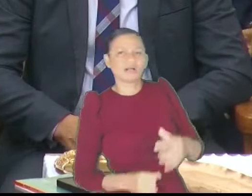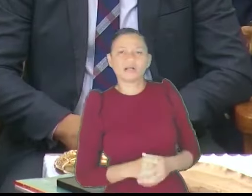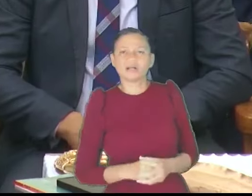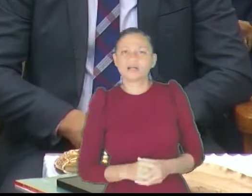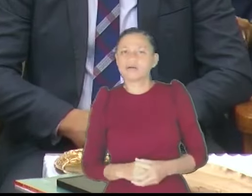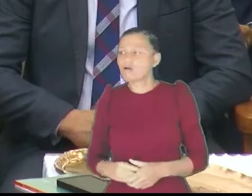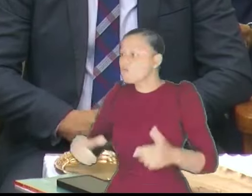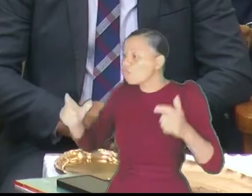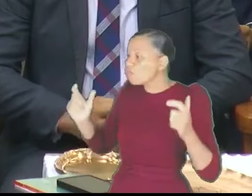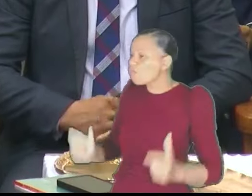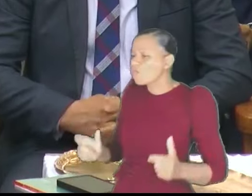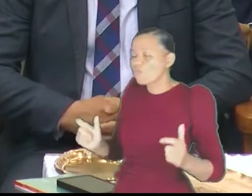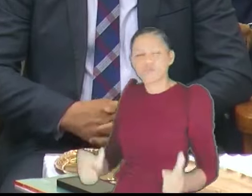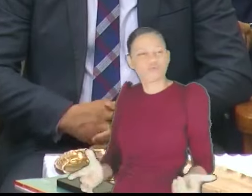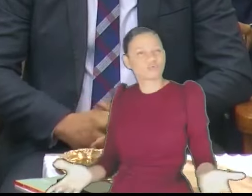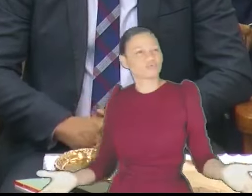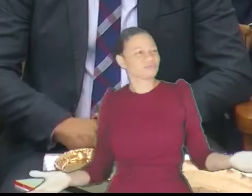Aonde está?